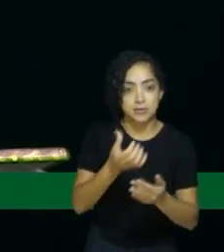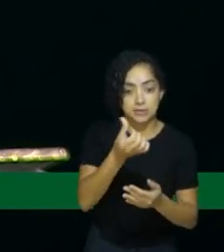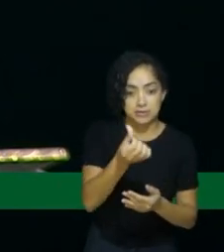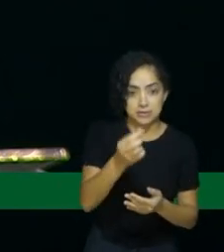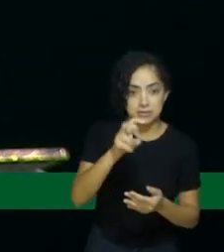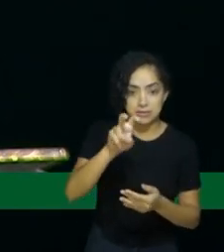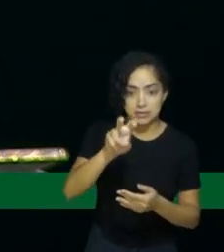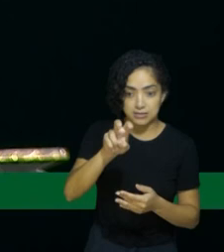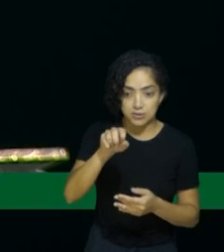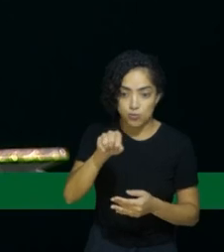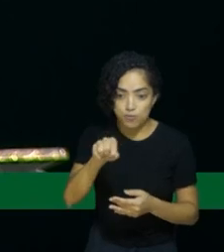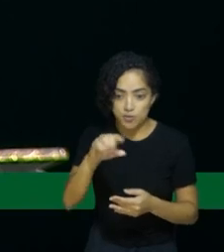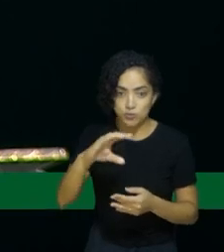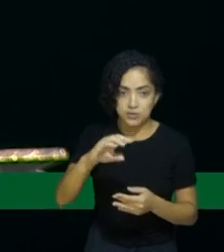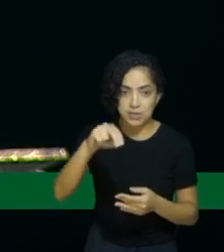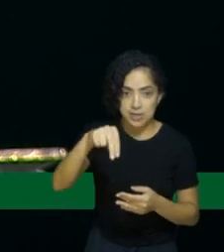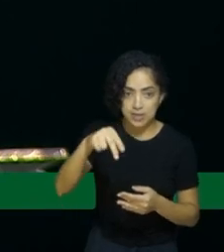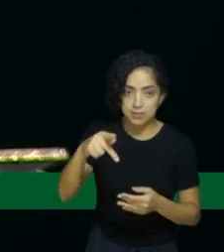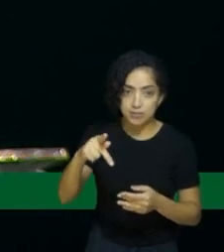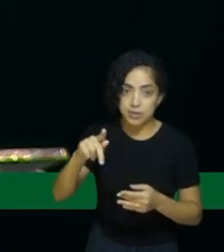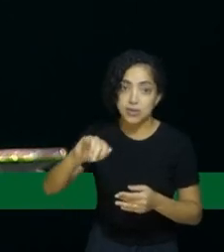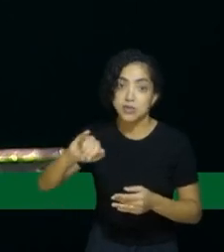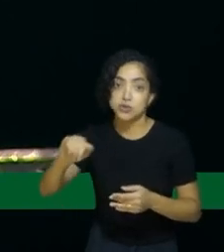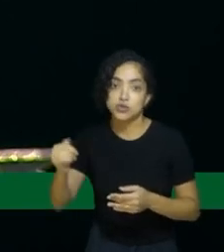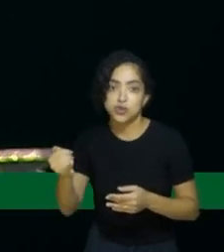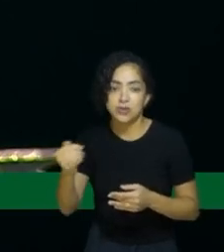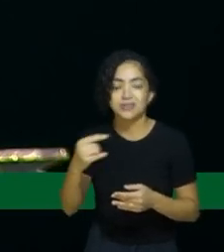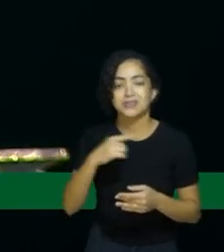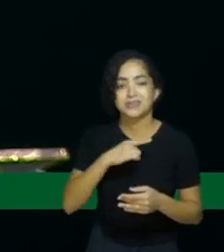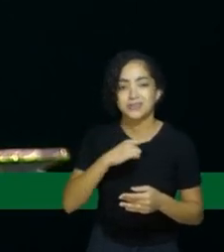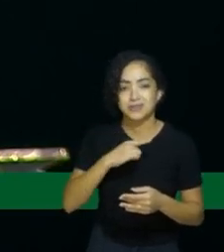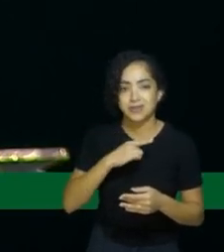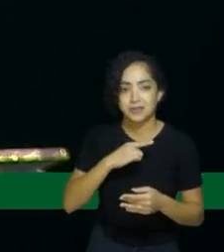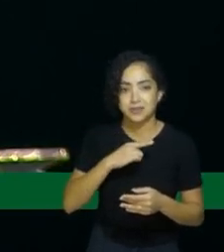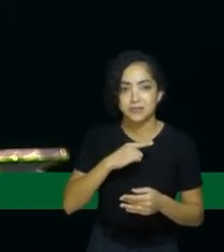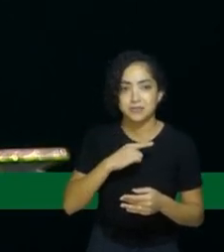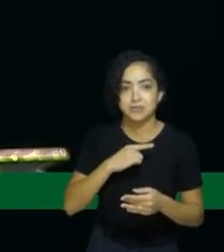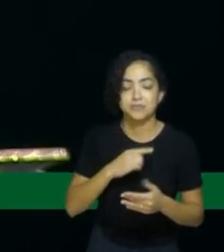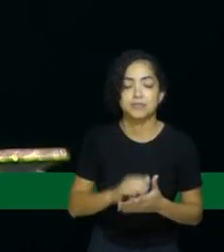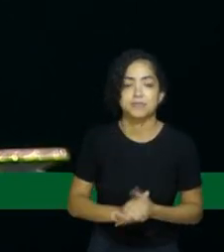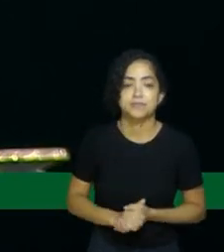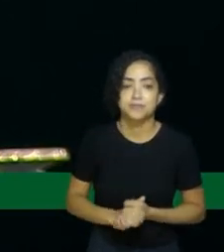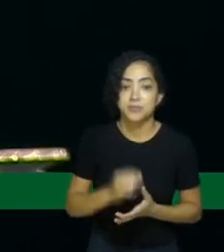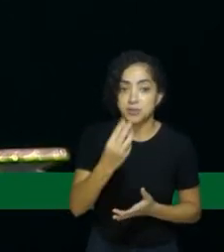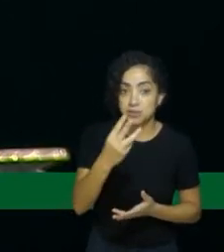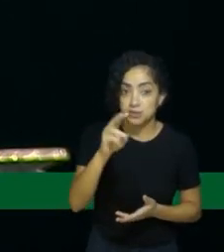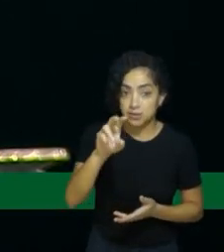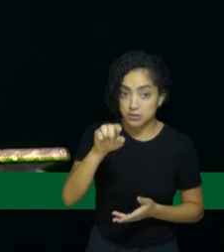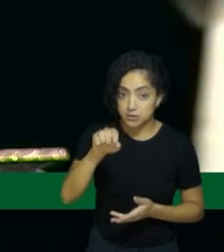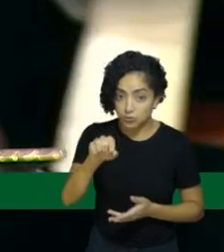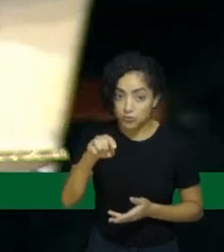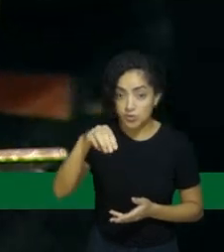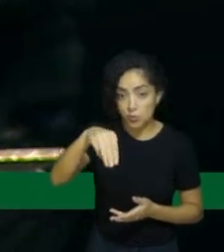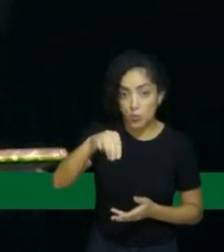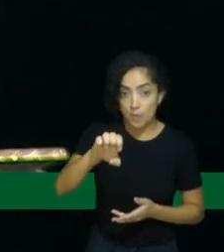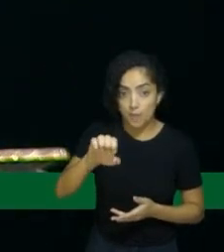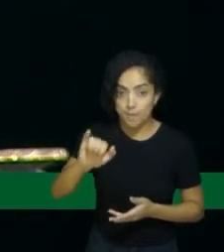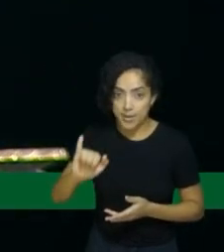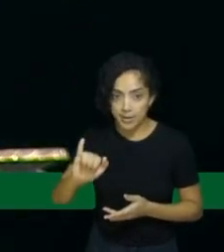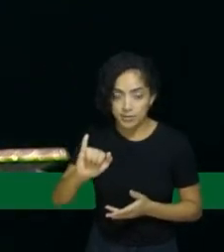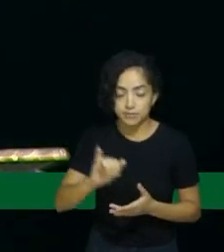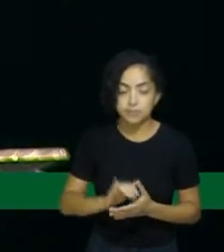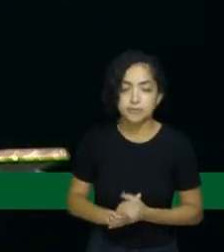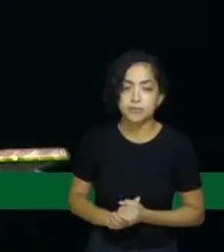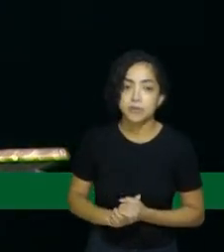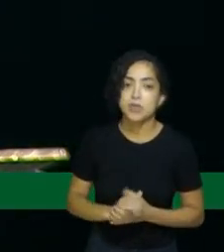CNPJ que existem em Blumenau 35.000 dos quais mei então nós estamos